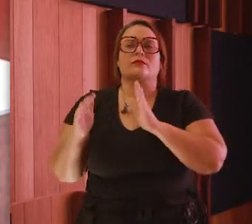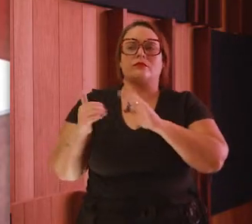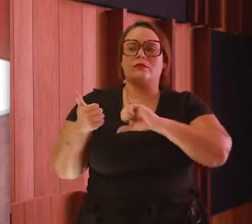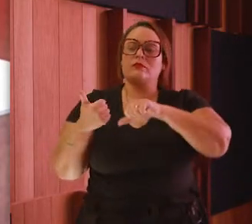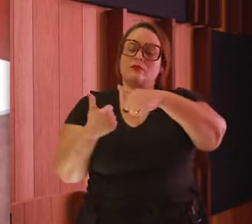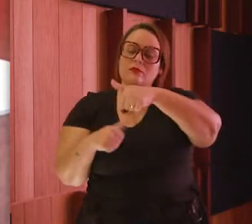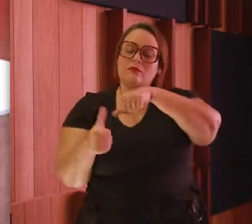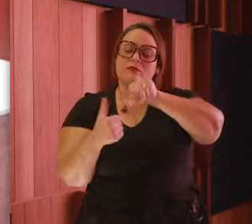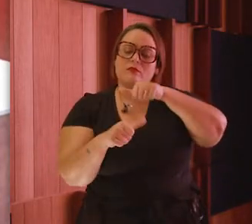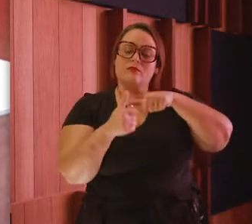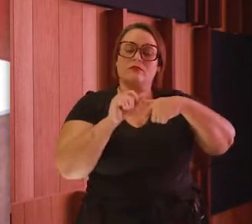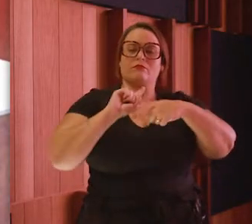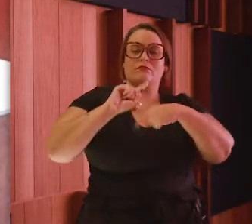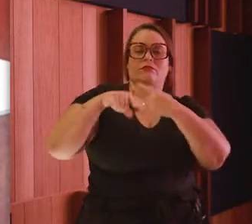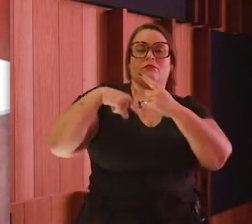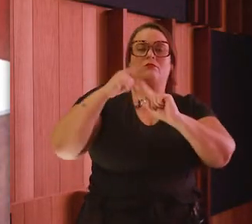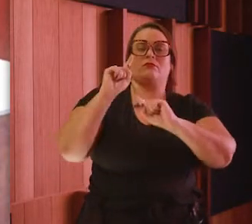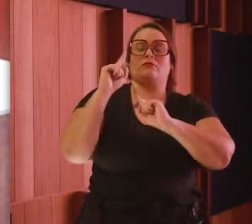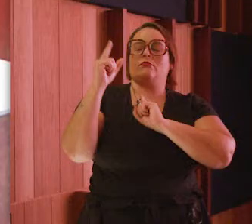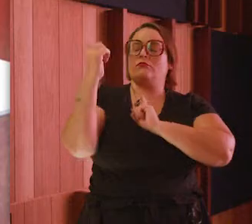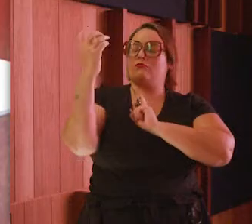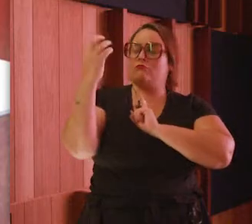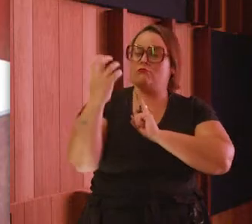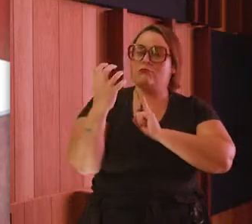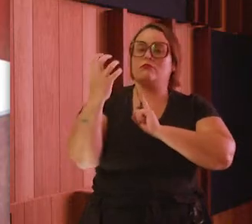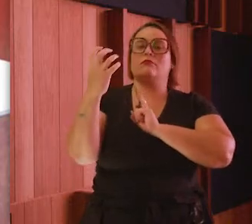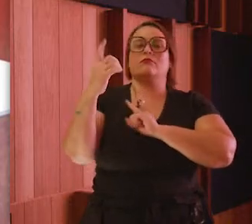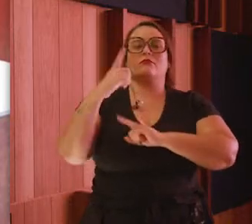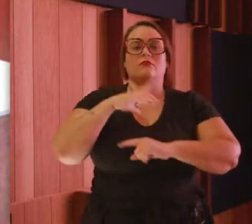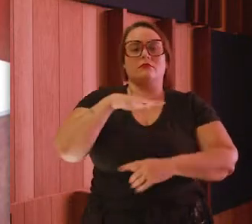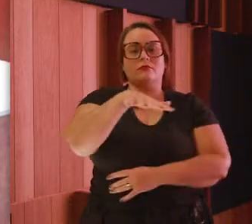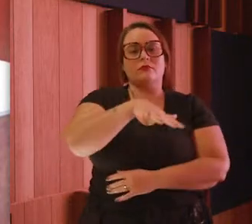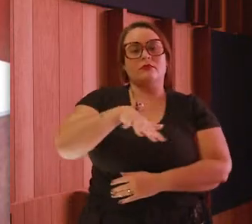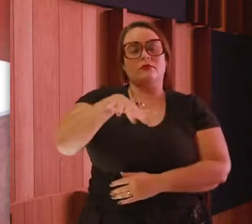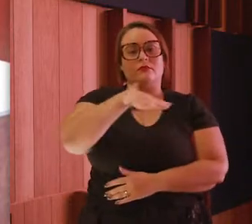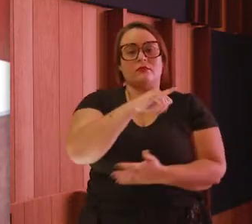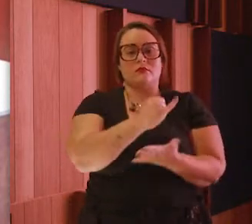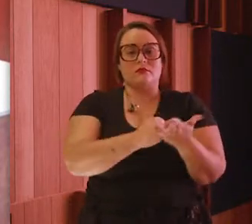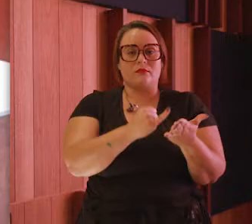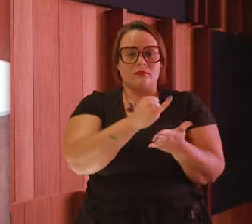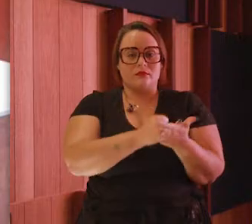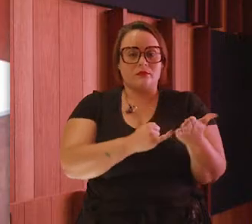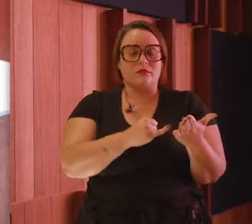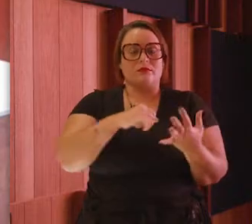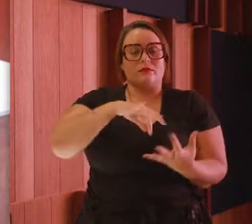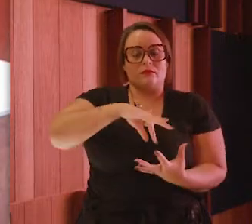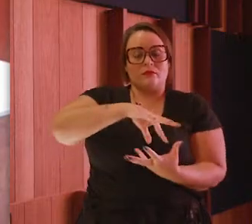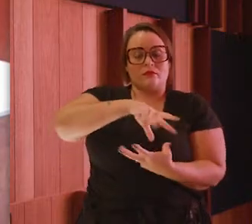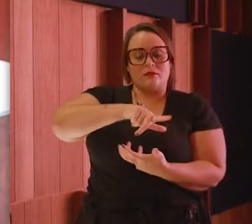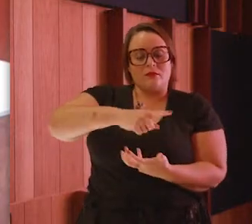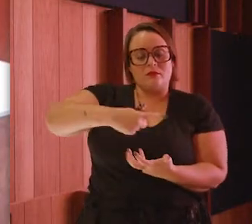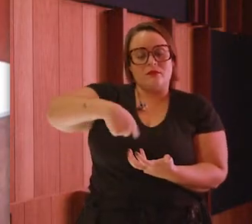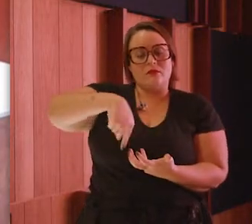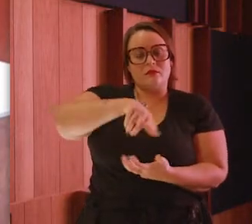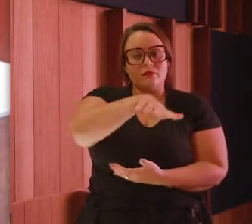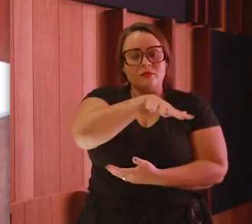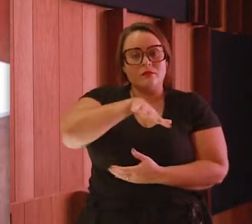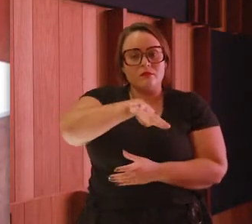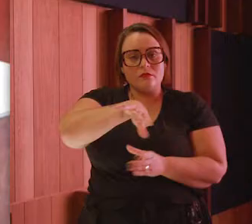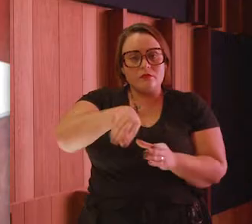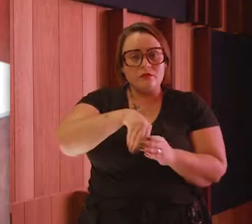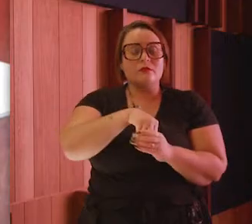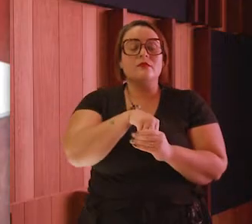modificação, transformação, impacto no ambiente tributário global, no ambiente tributário